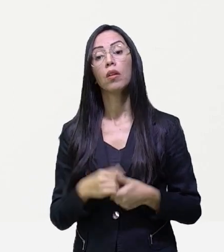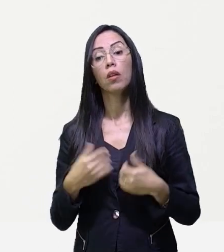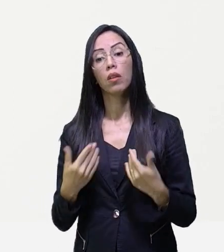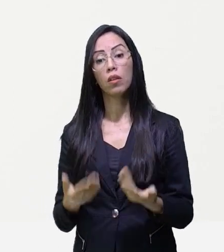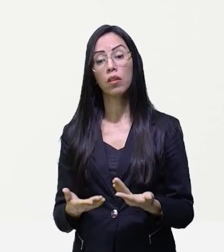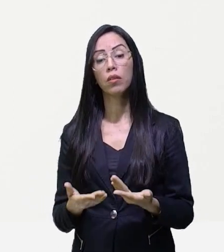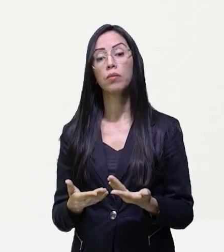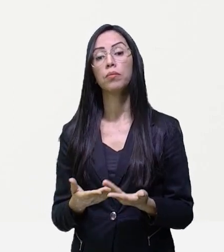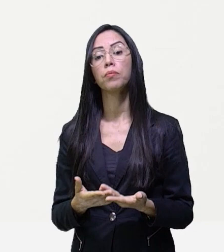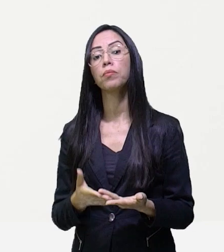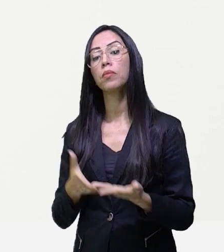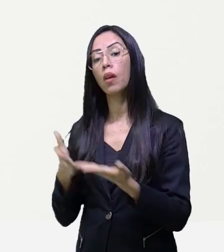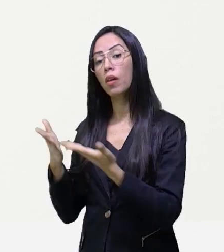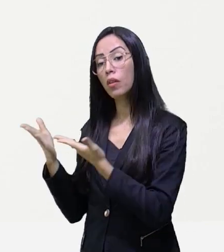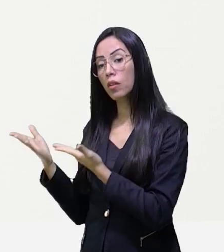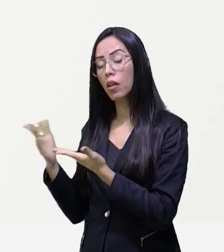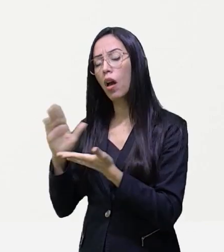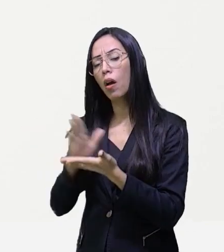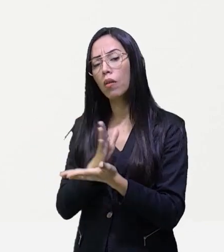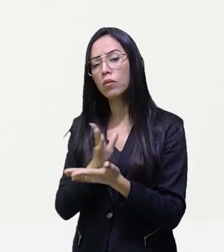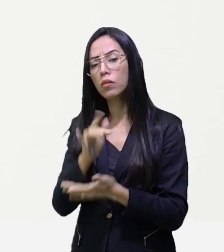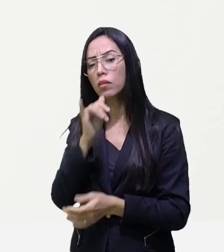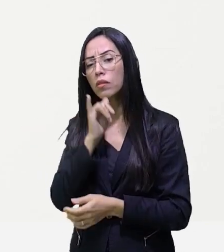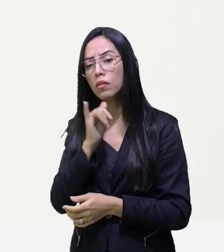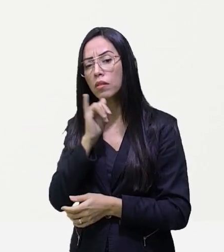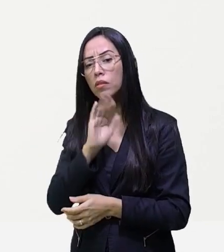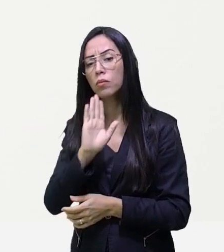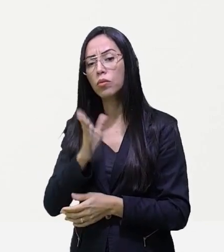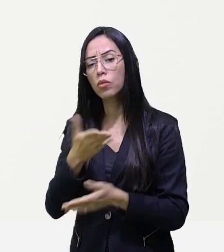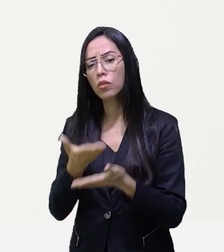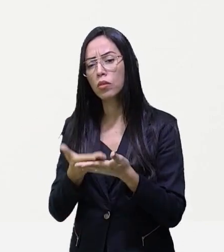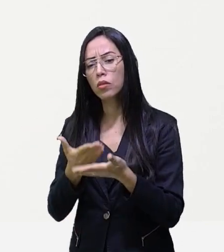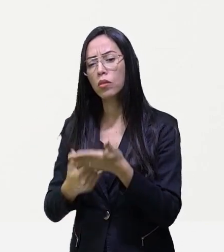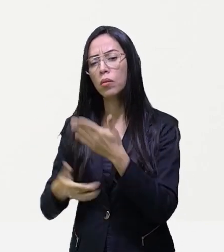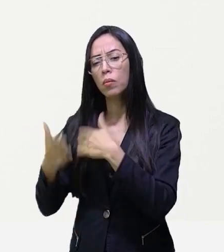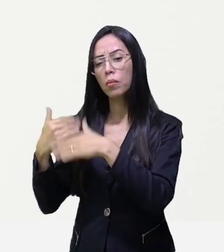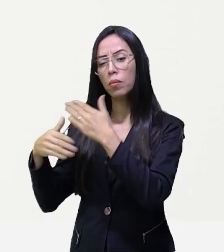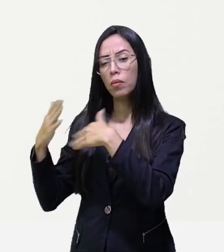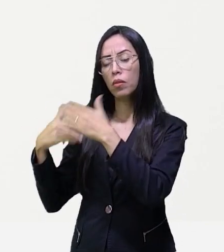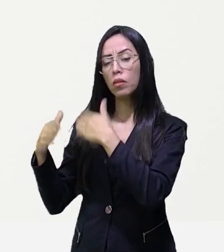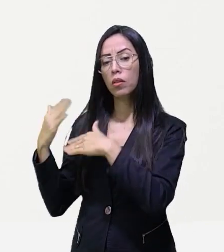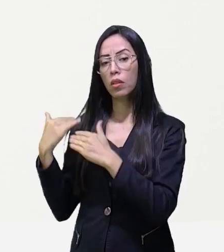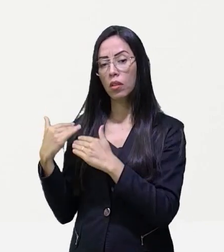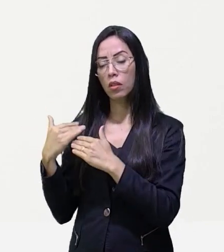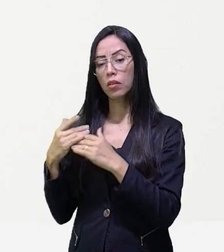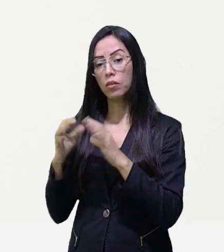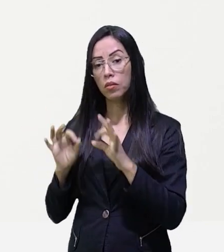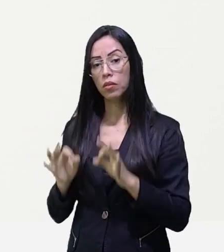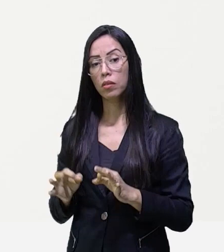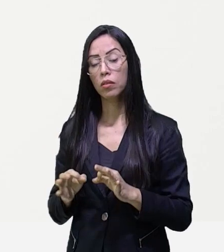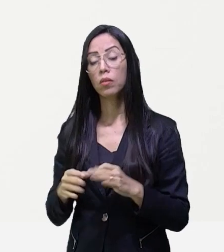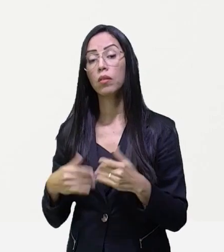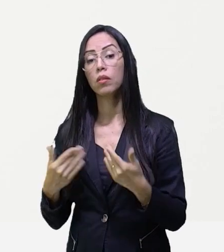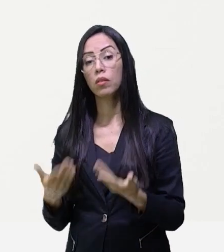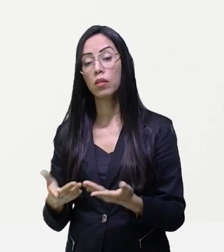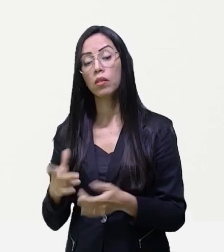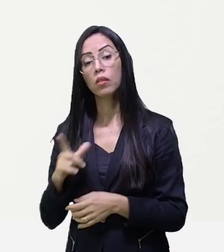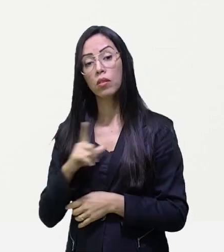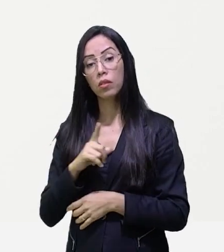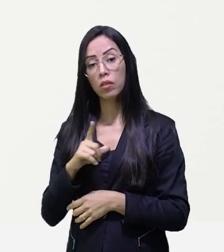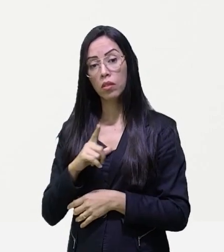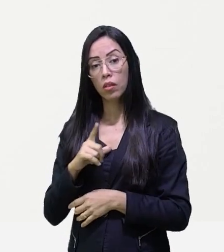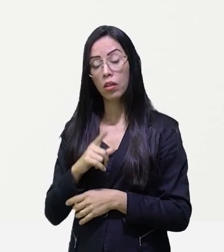eu coloquei alguns exemplos que nós já estudamos, né, nas aulas anteriores, tá certo? Então, nós temos aqui